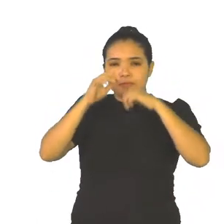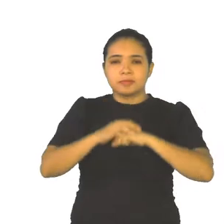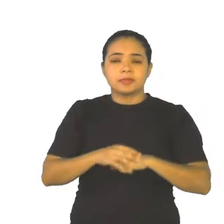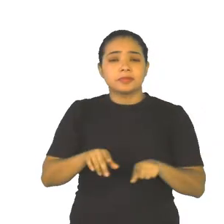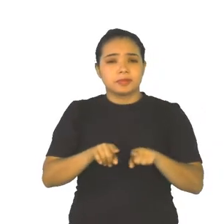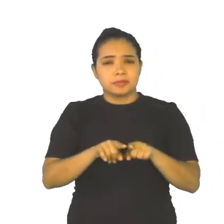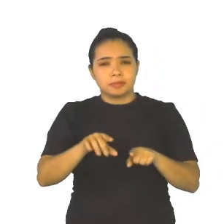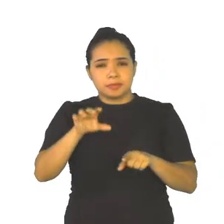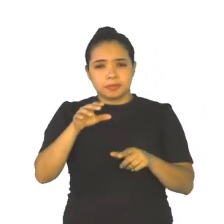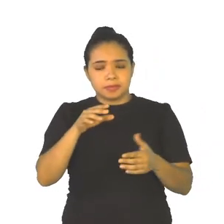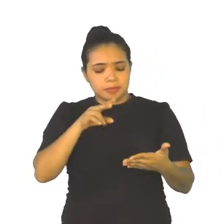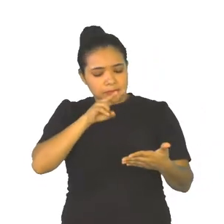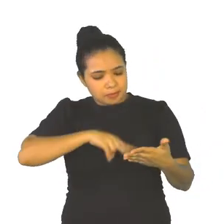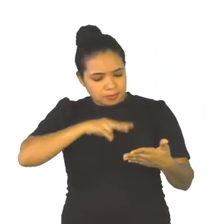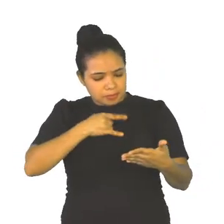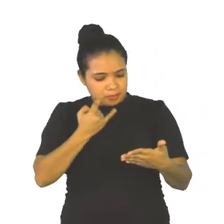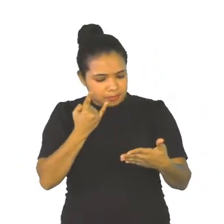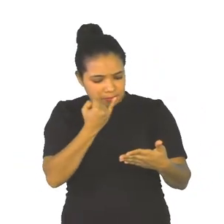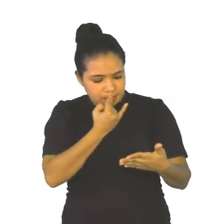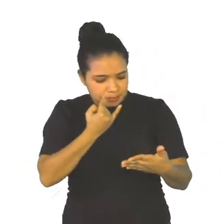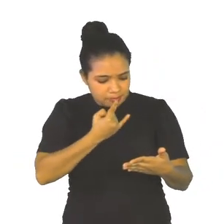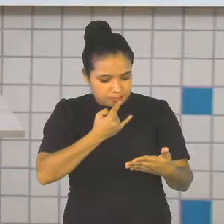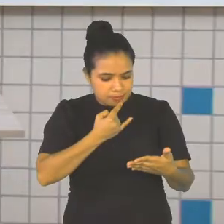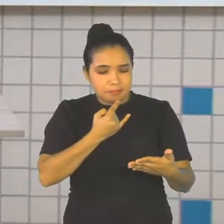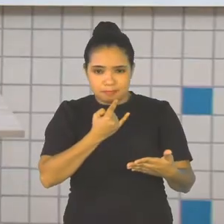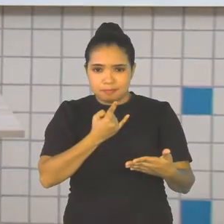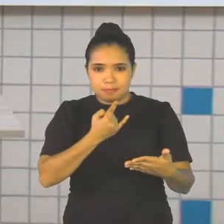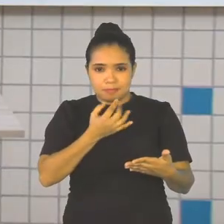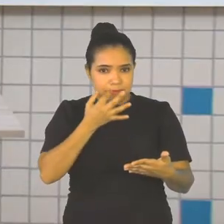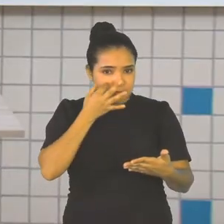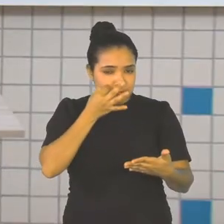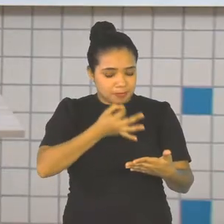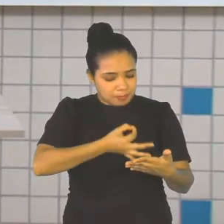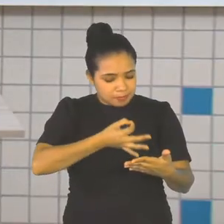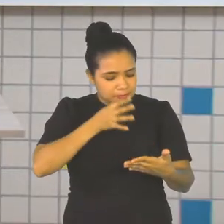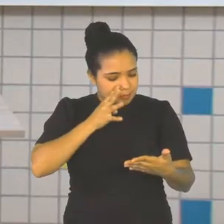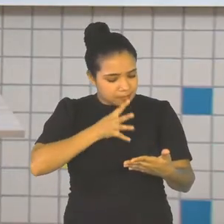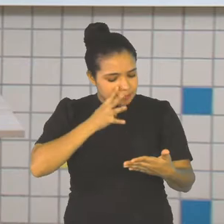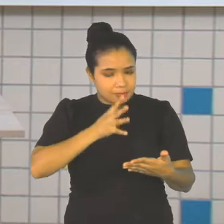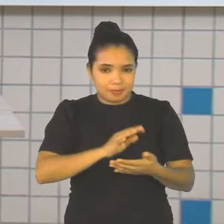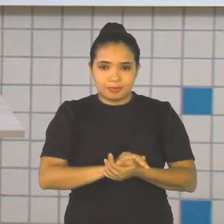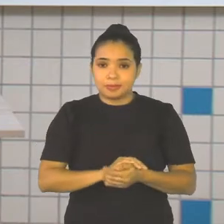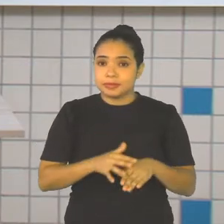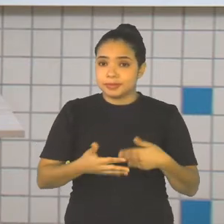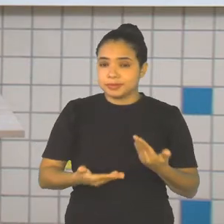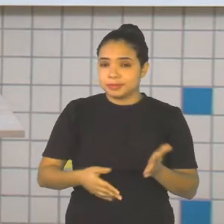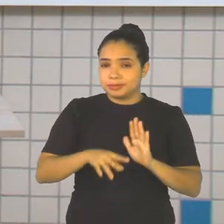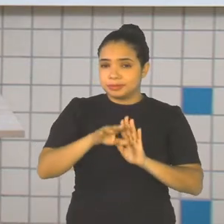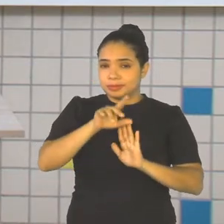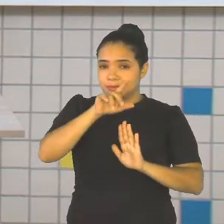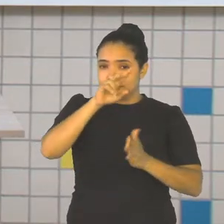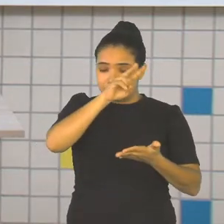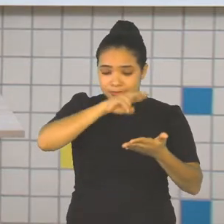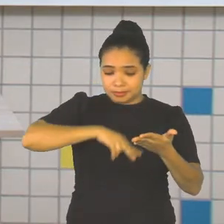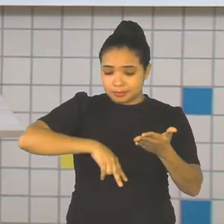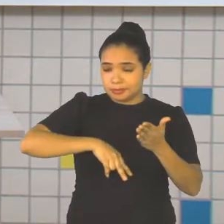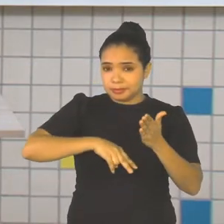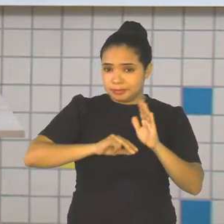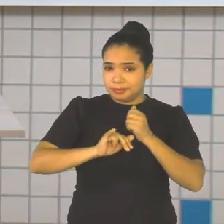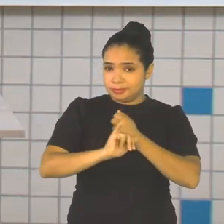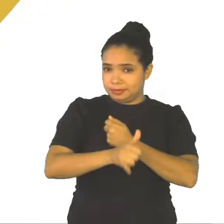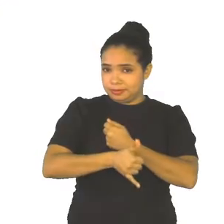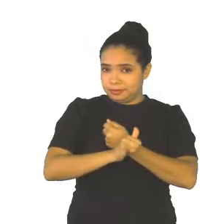a atenção do leitor, ok? Então, a gente vai fazer uma leitura agora de uma crônica, tá? Vocês